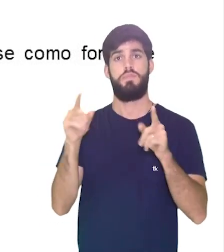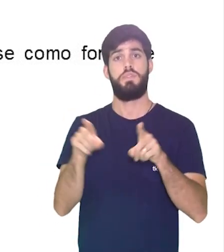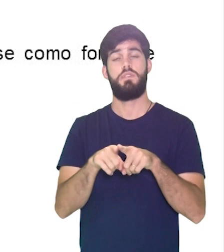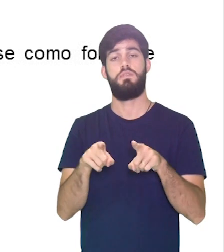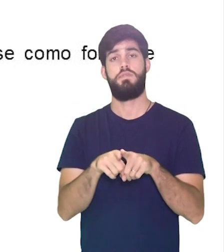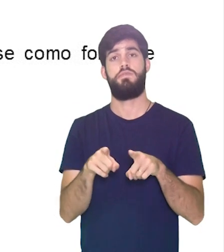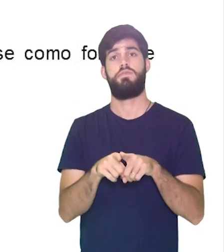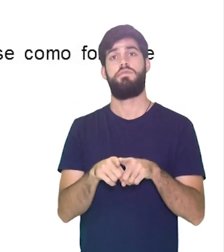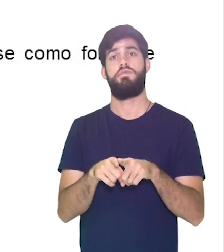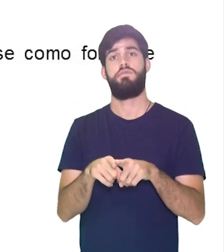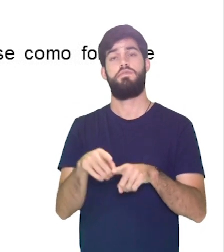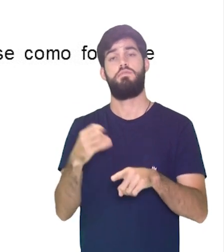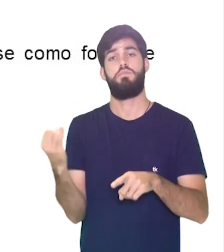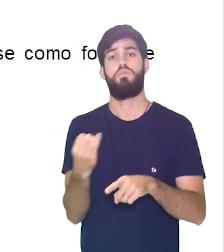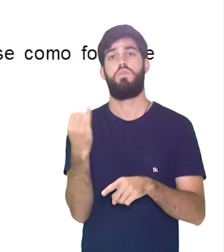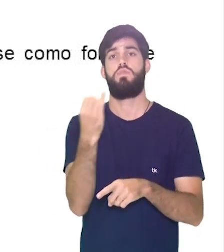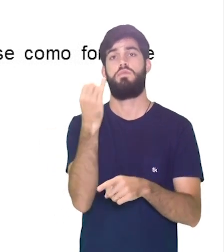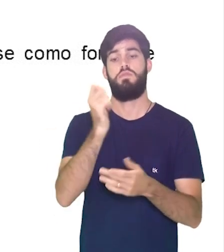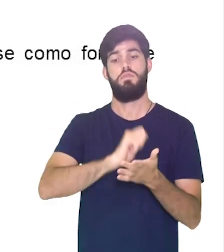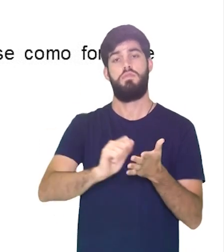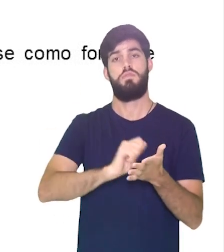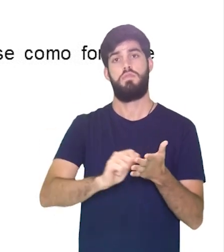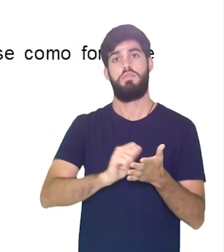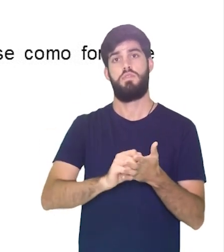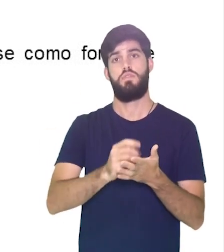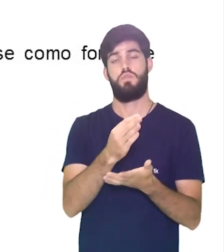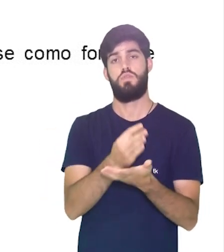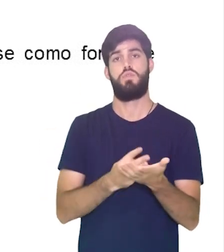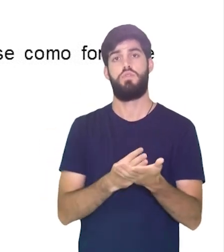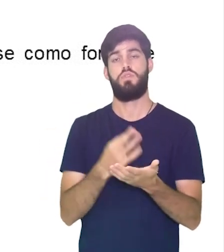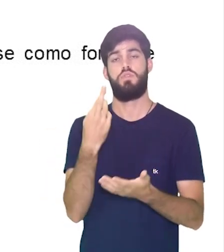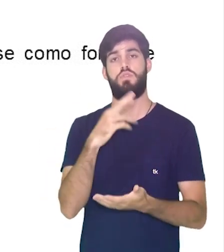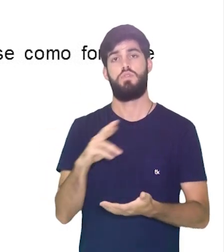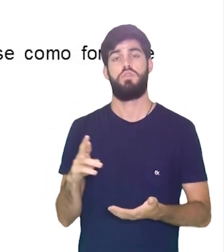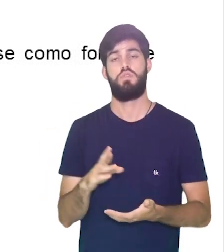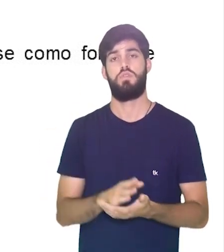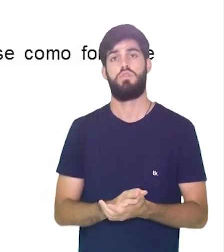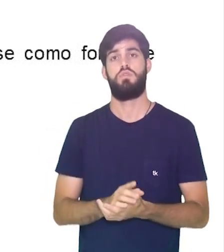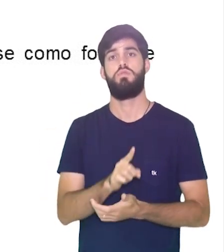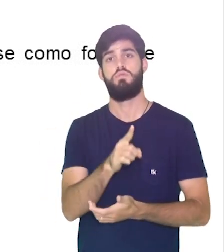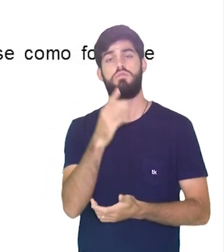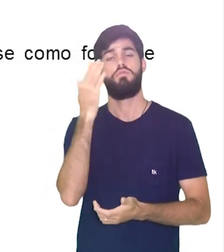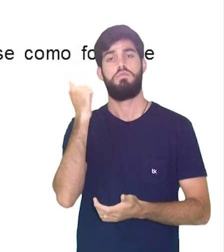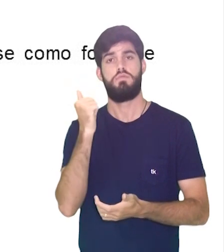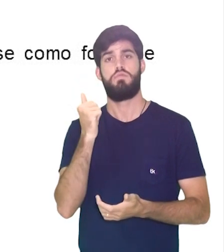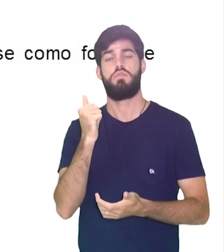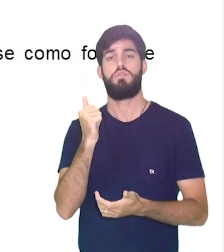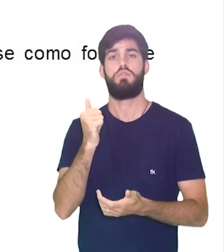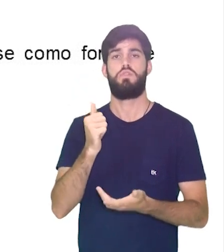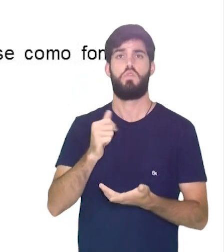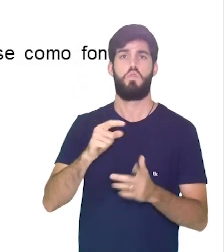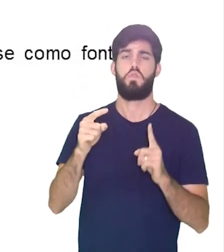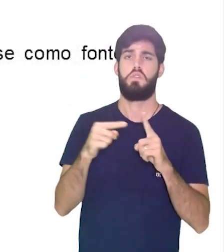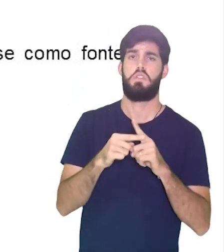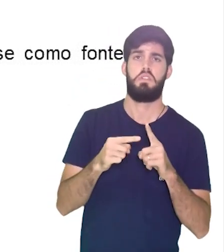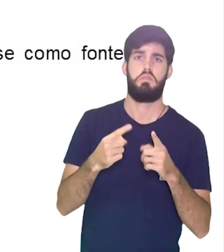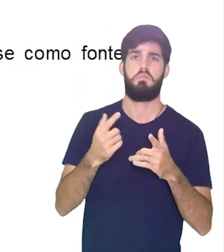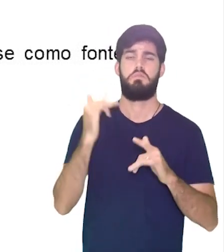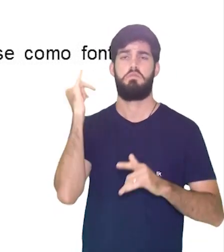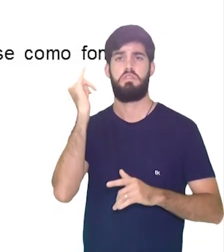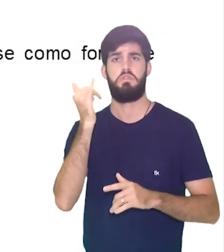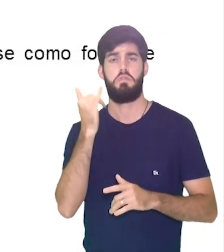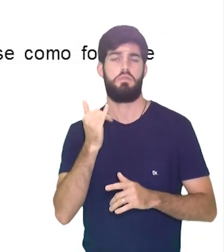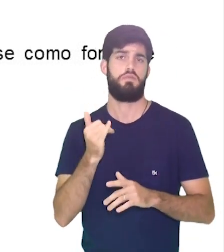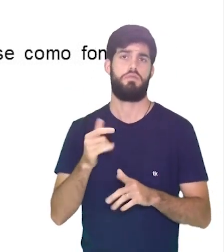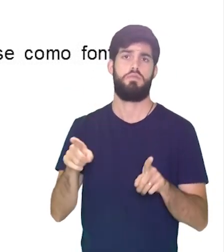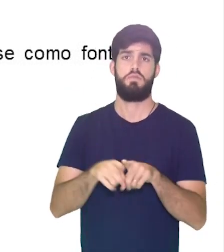importância da tradição escrita dos textos religiosos. Vocês estarão cientes dos tipos de informações ou